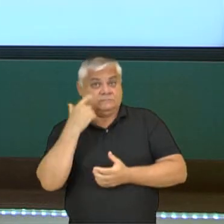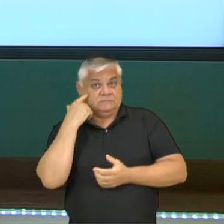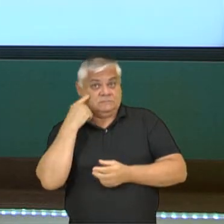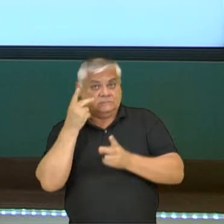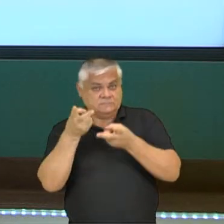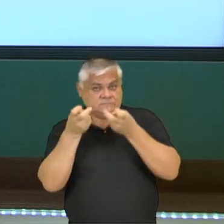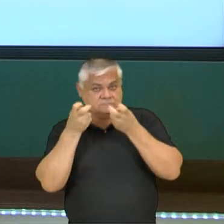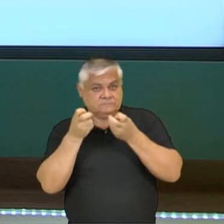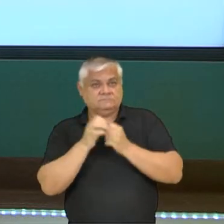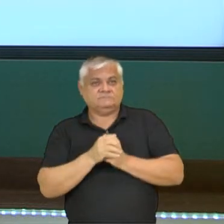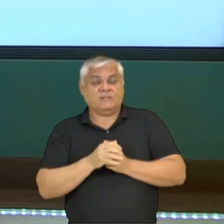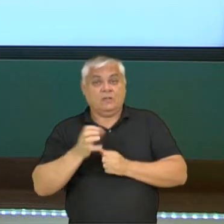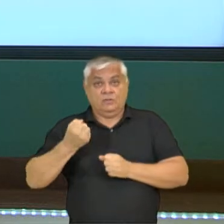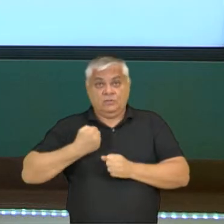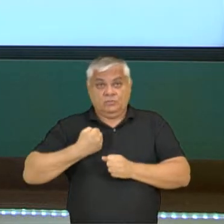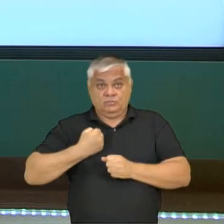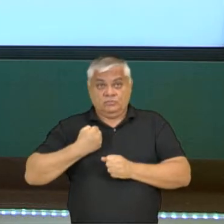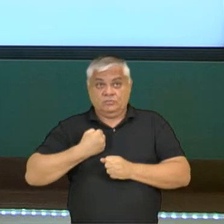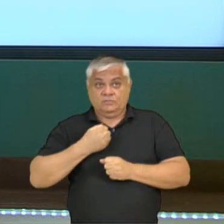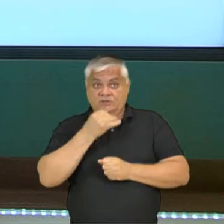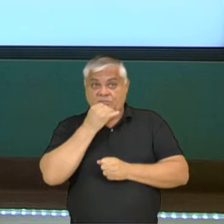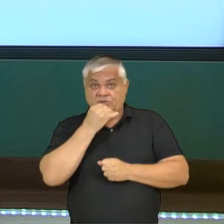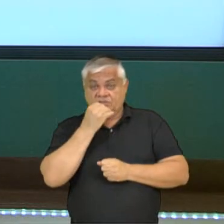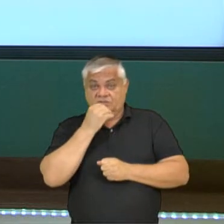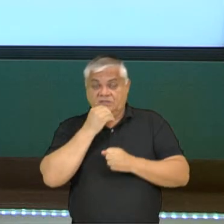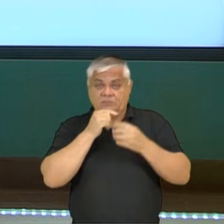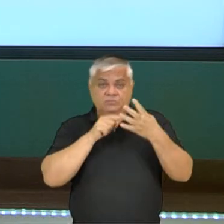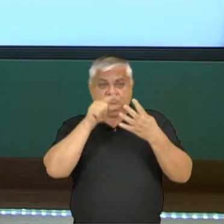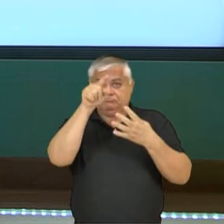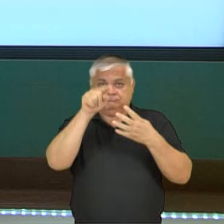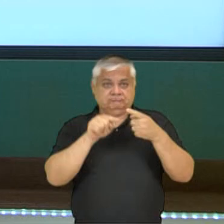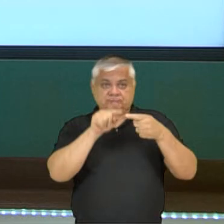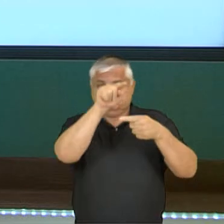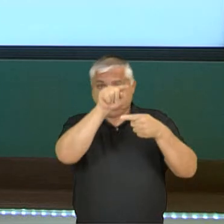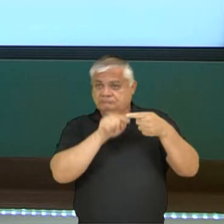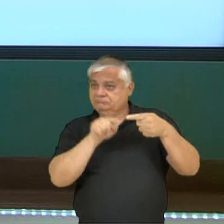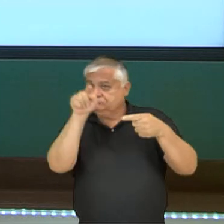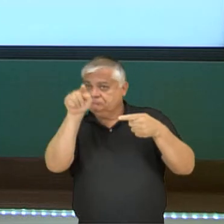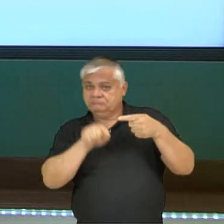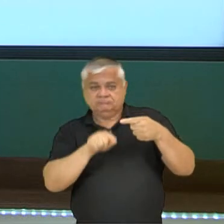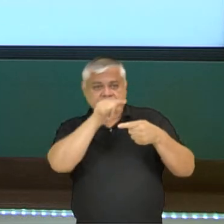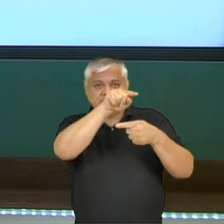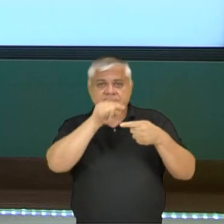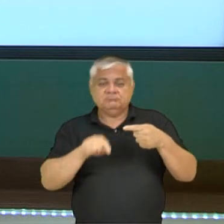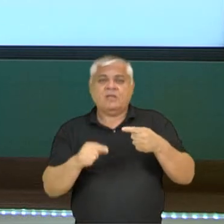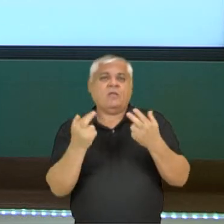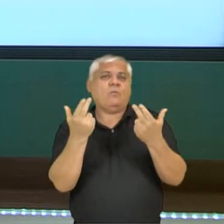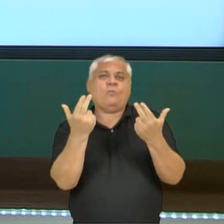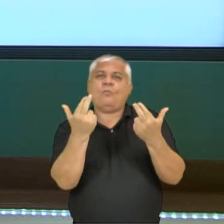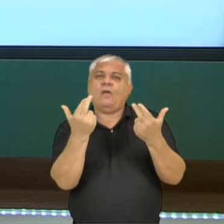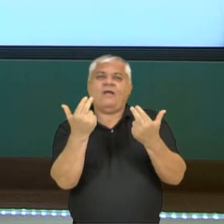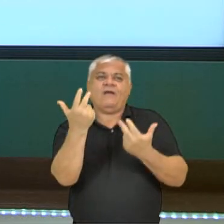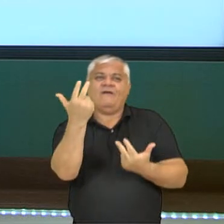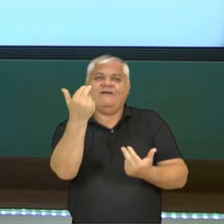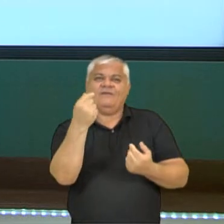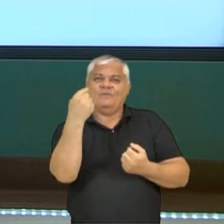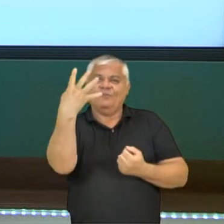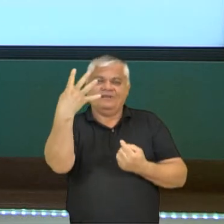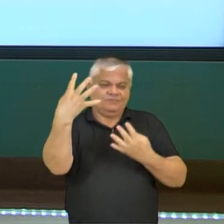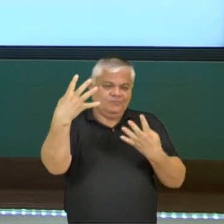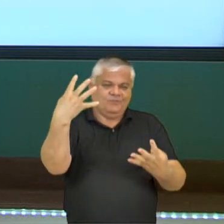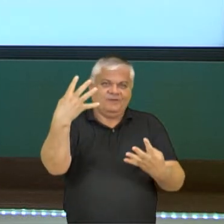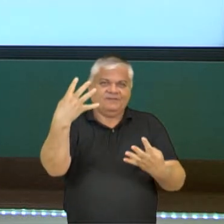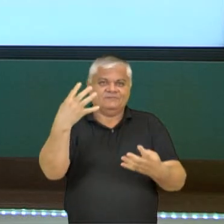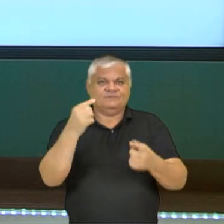observe que o numerador de uma dessas frações é sempre igual ao denominador da outra